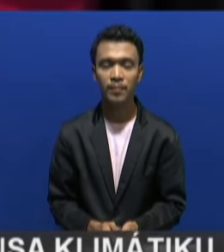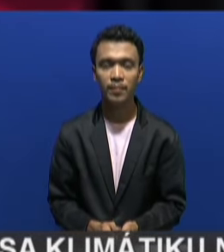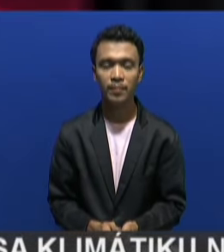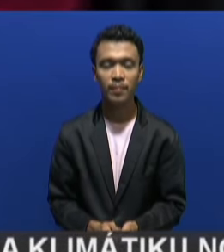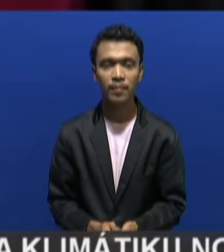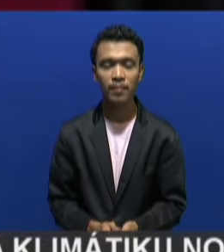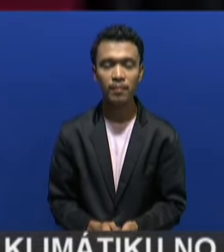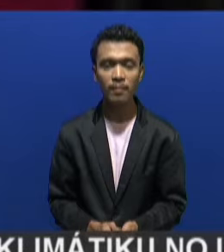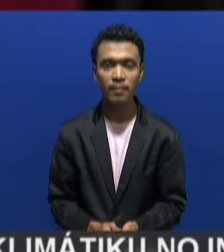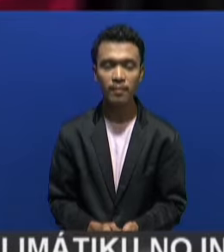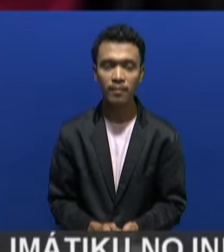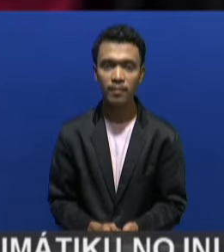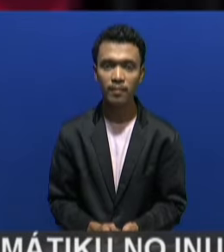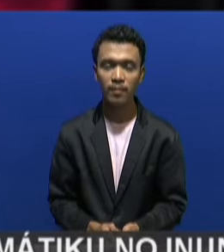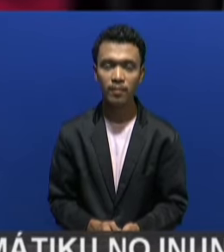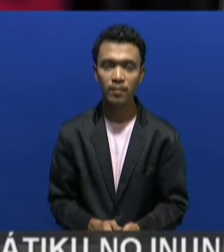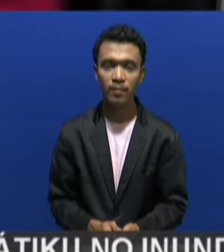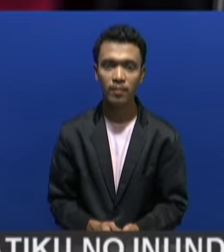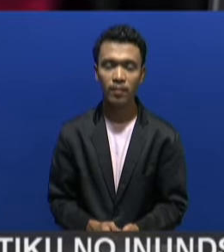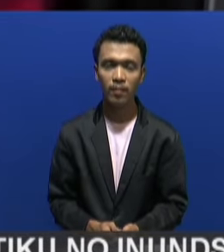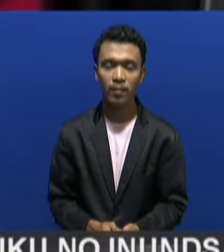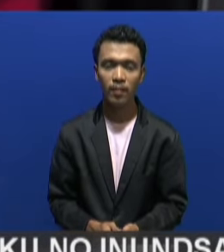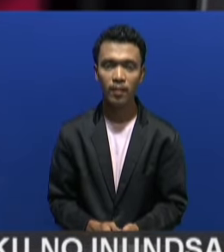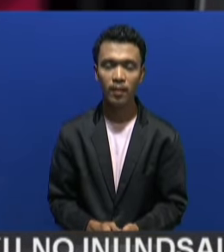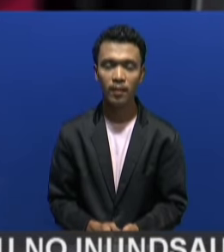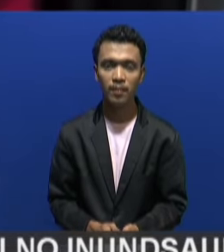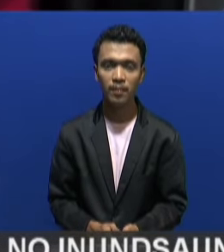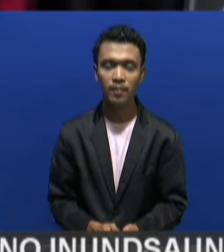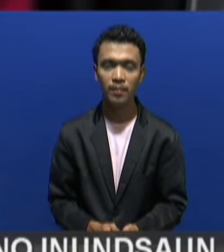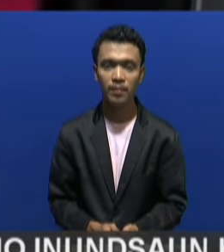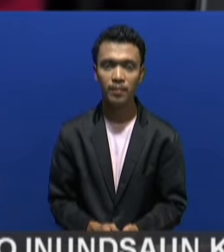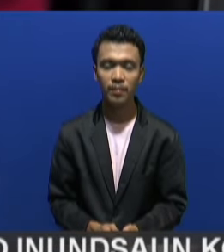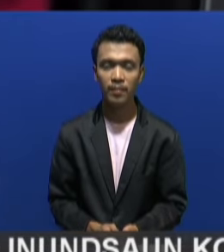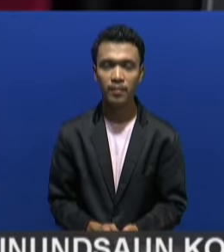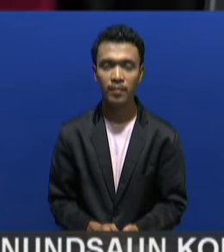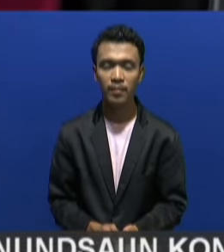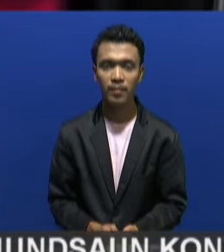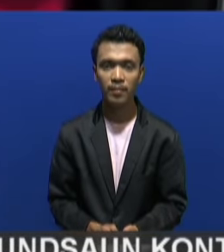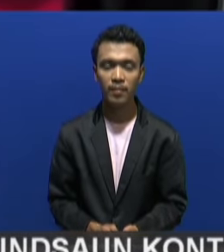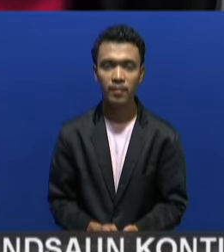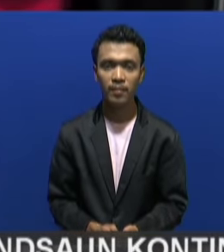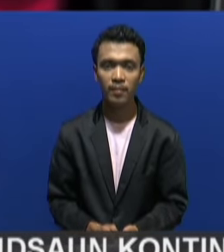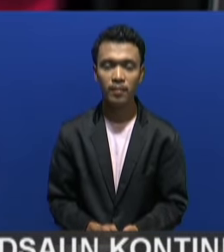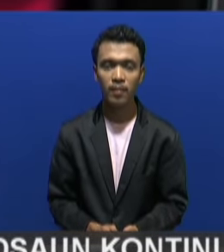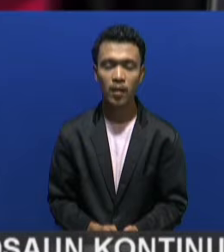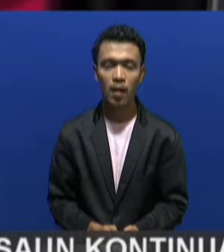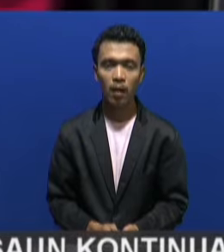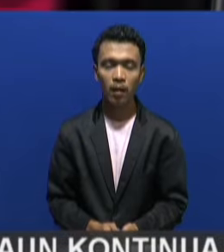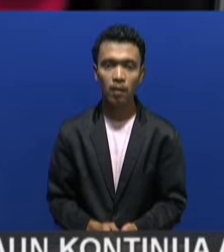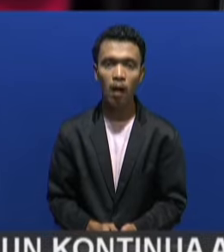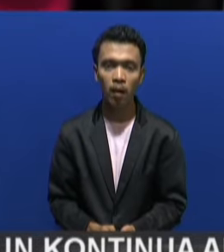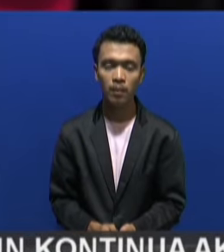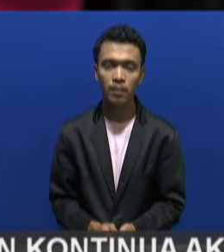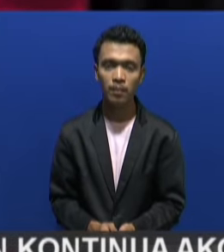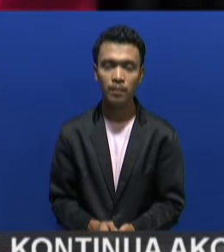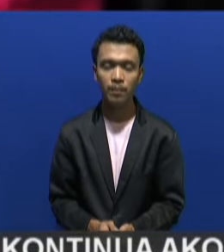equipe da NNM, mas agora tanto o catálogo para o investir a área pública, a área de turismo. Se precisa